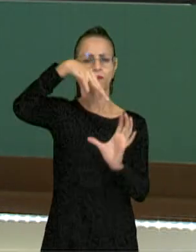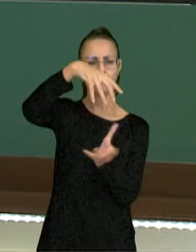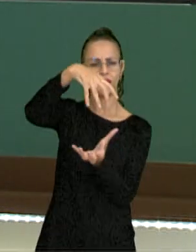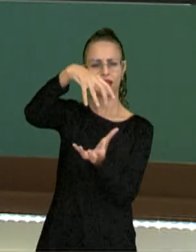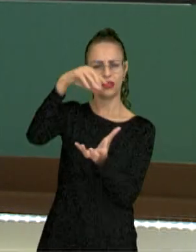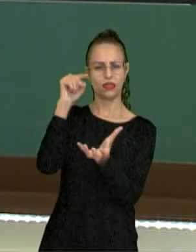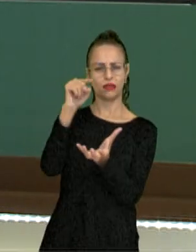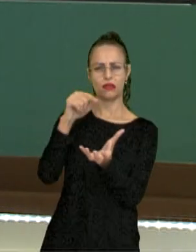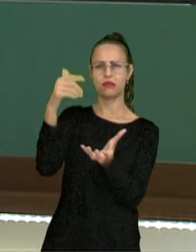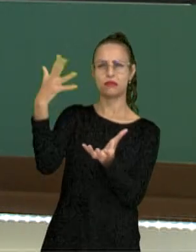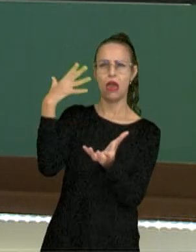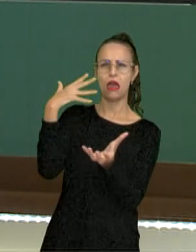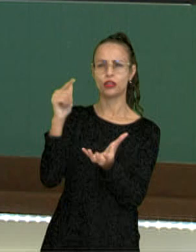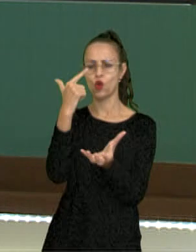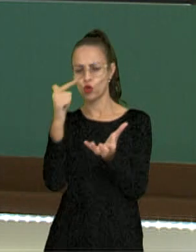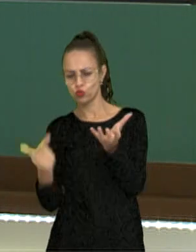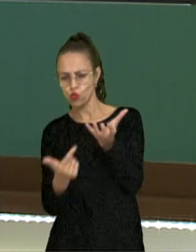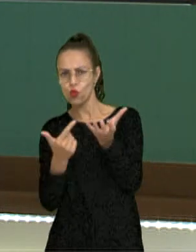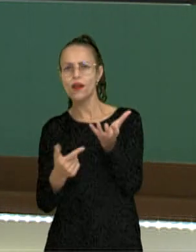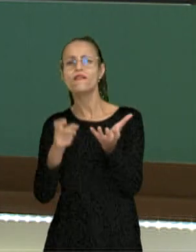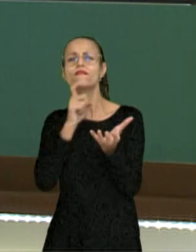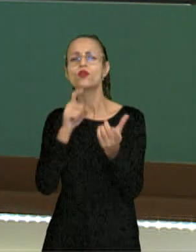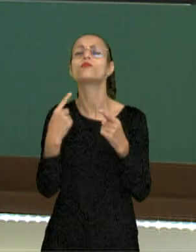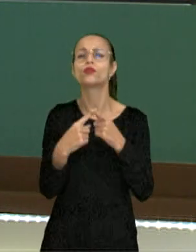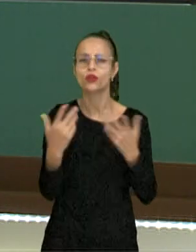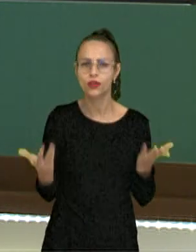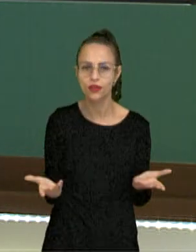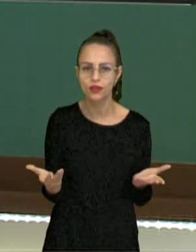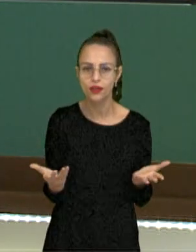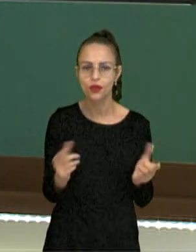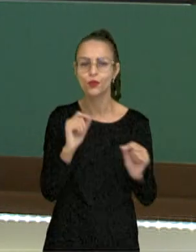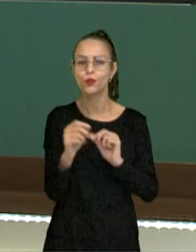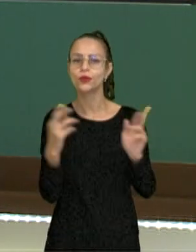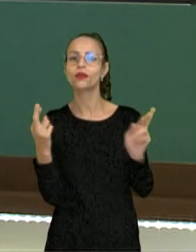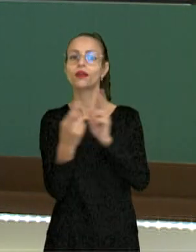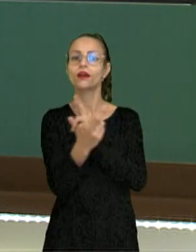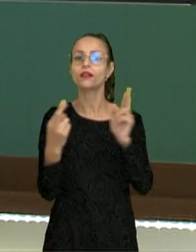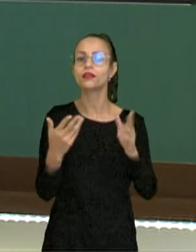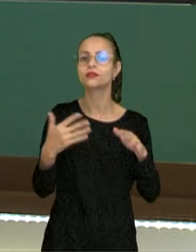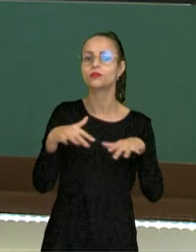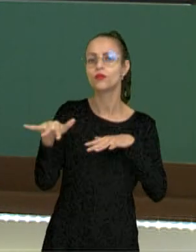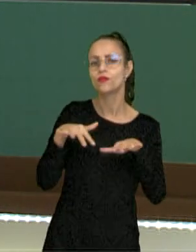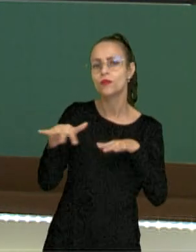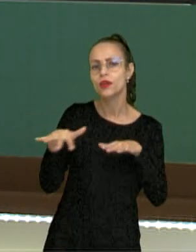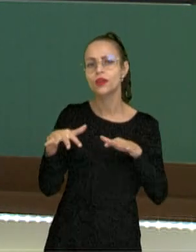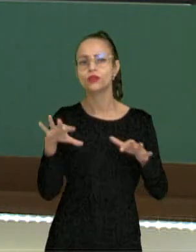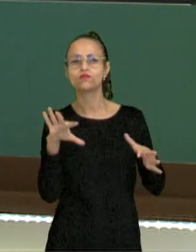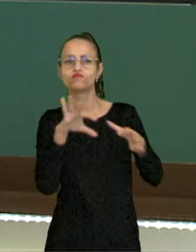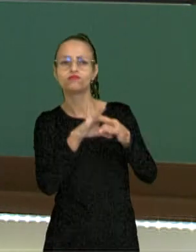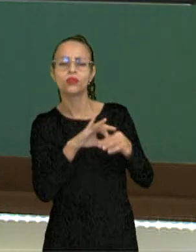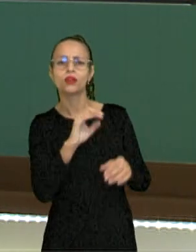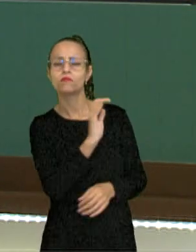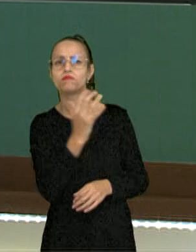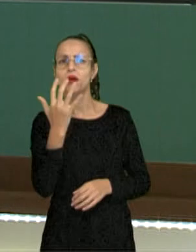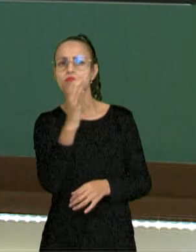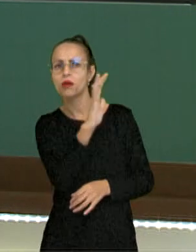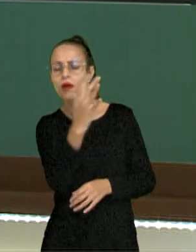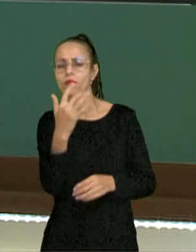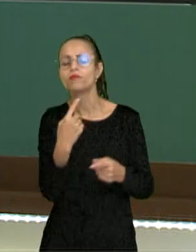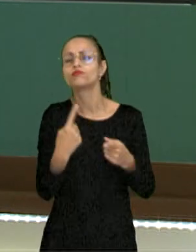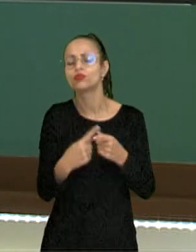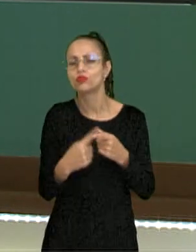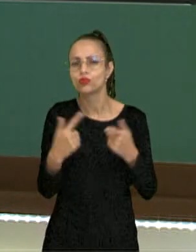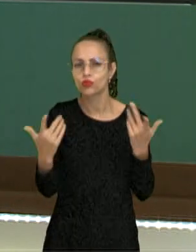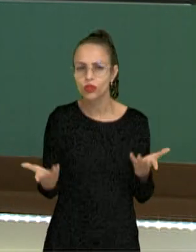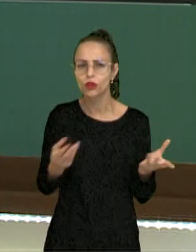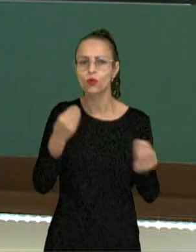mais quentes e outras áreas que são mais frias? Qual é a relação disso com os movimentos que a Terra realiza, com a maneira